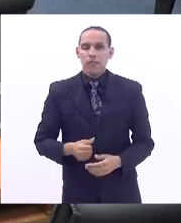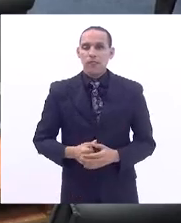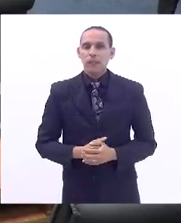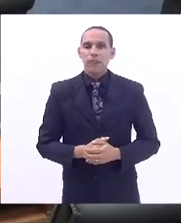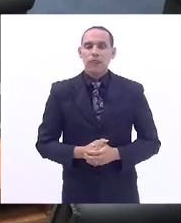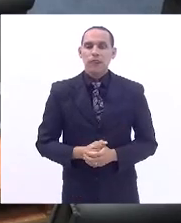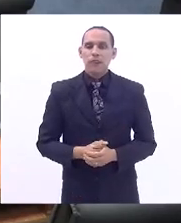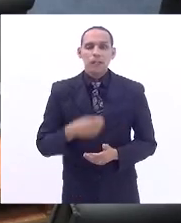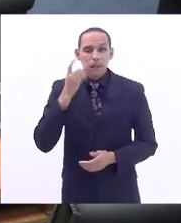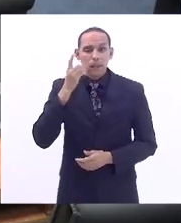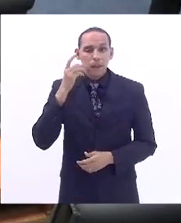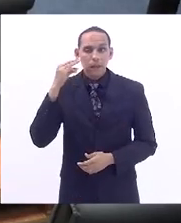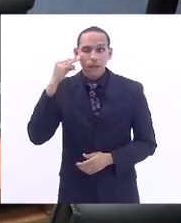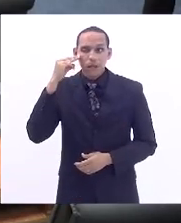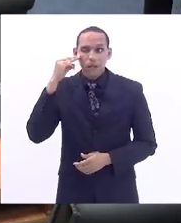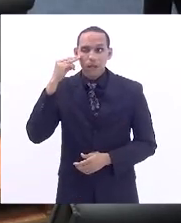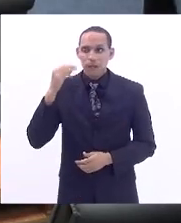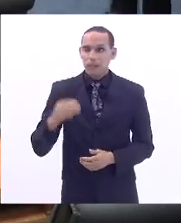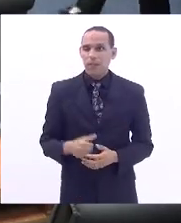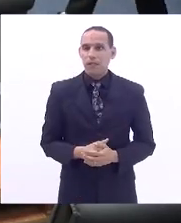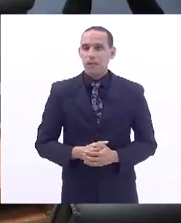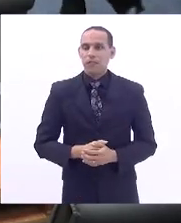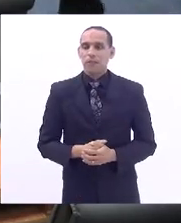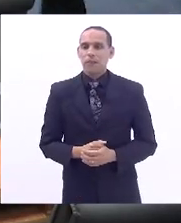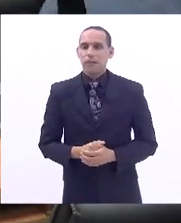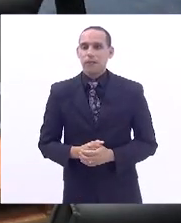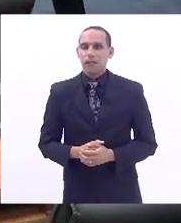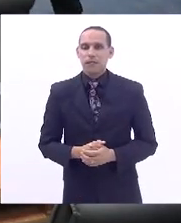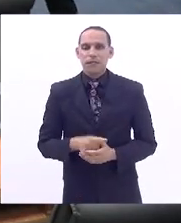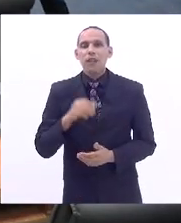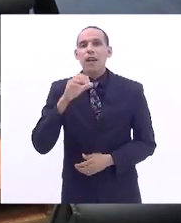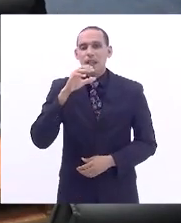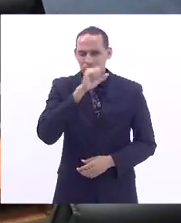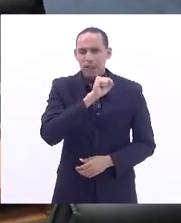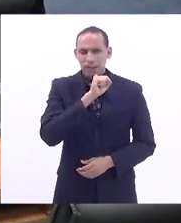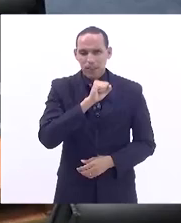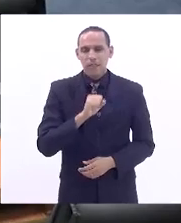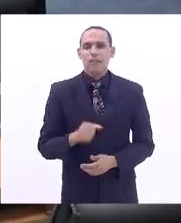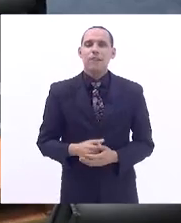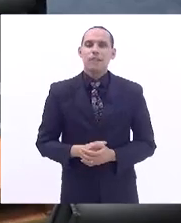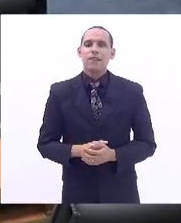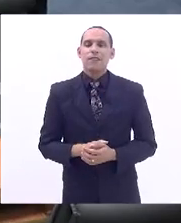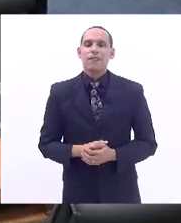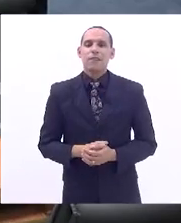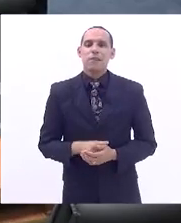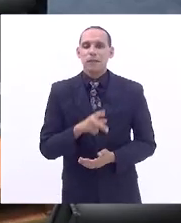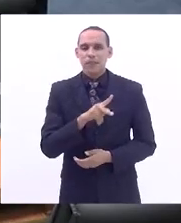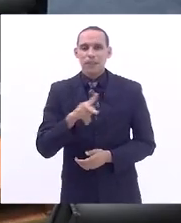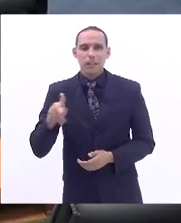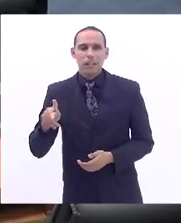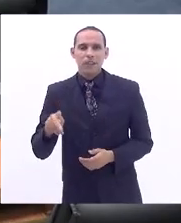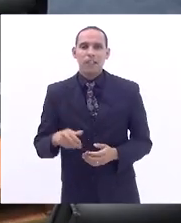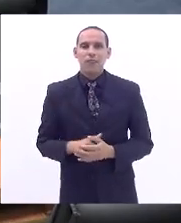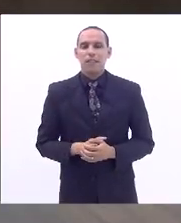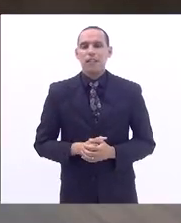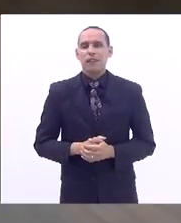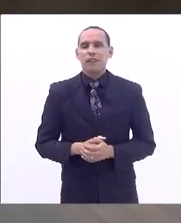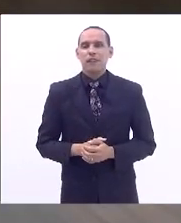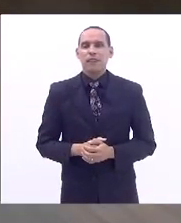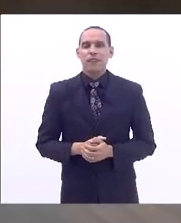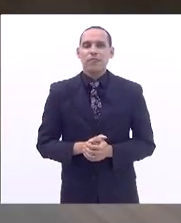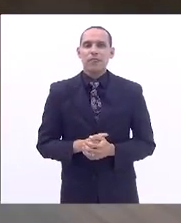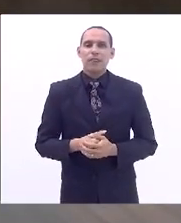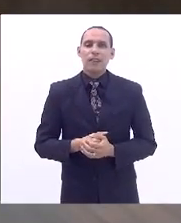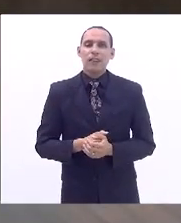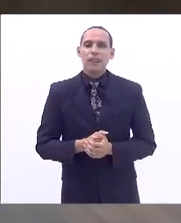deputada Mônica é bem rápido presidenta muito bom ver lá aí a nossa uma